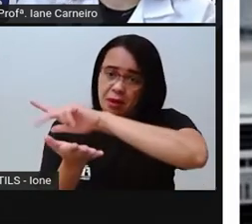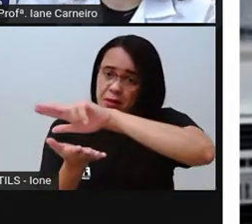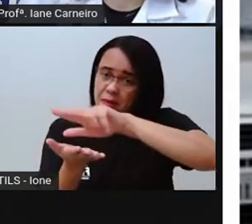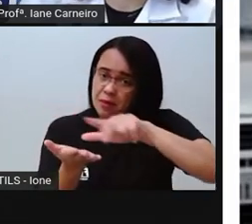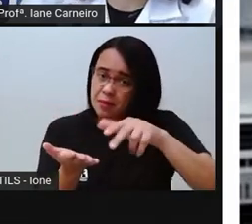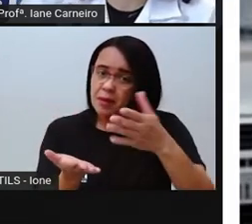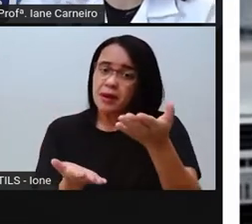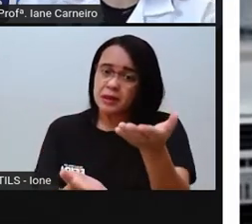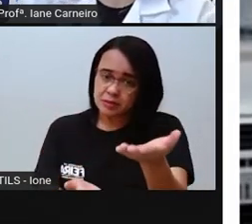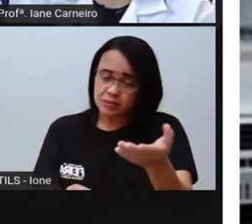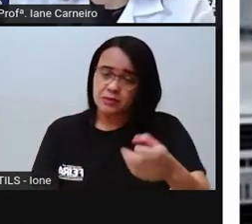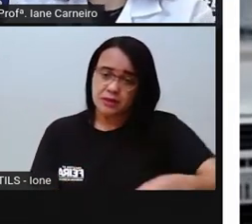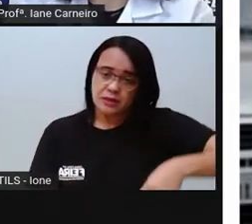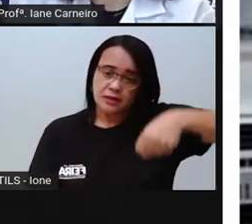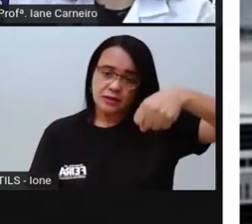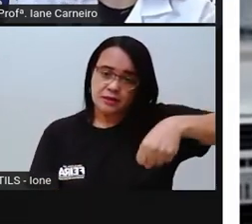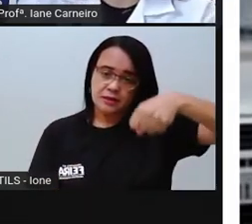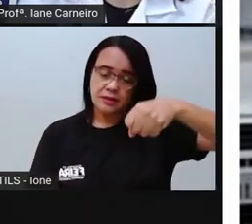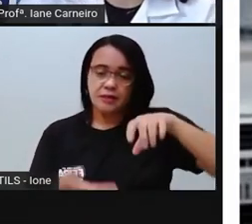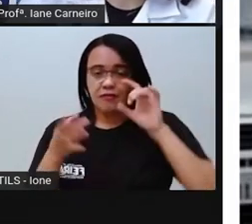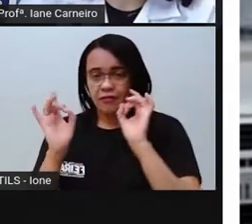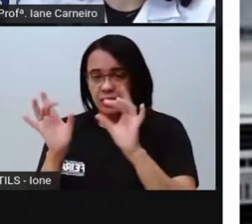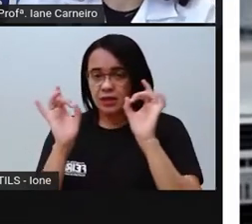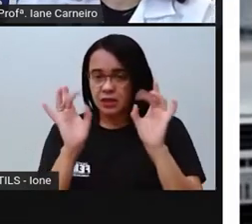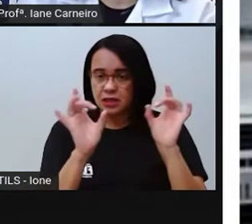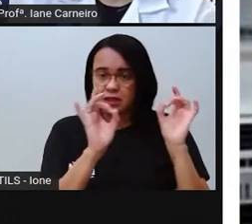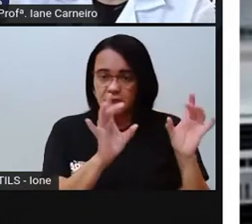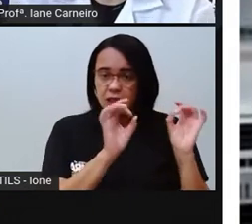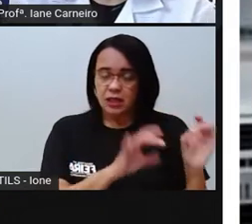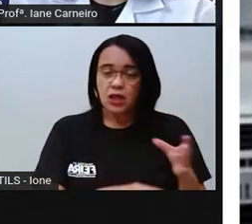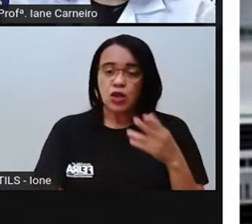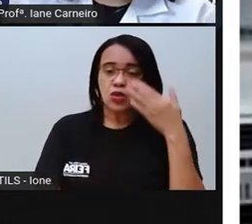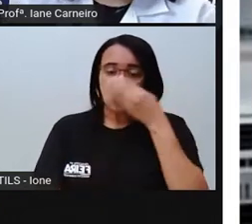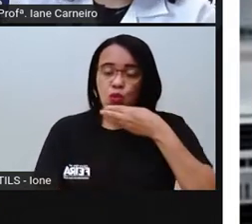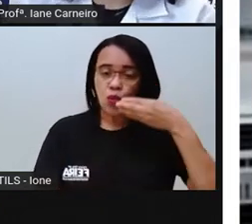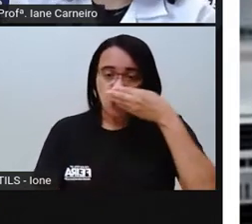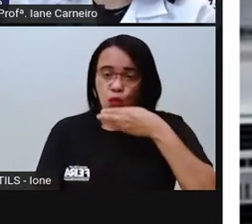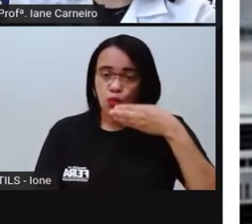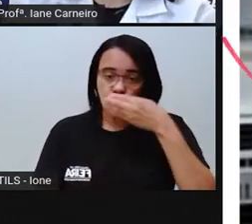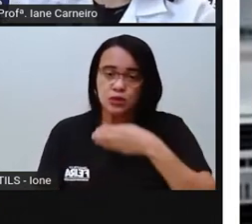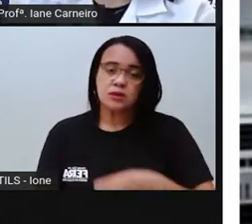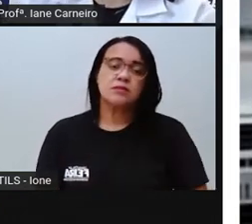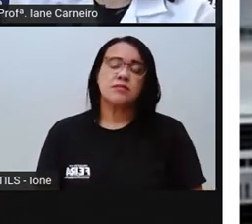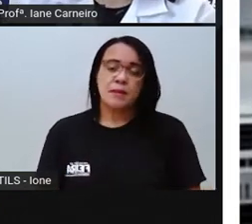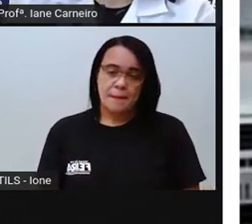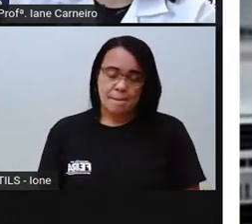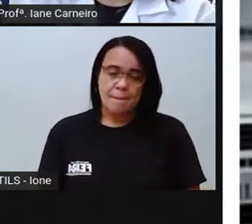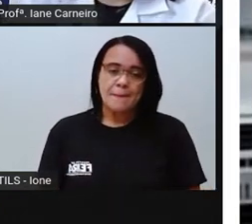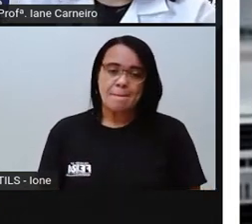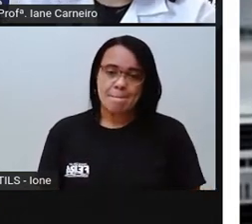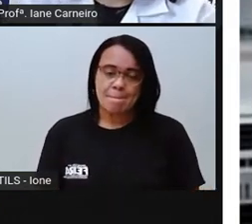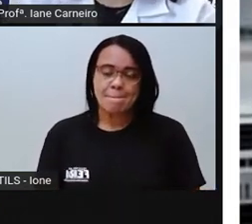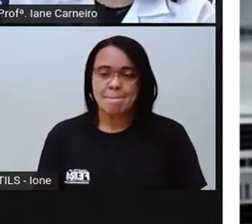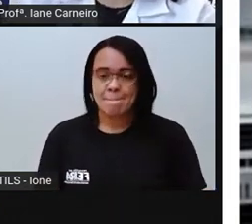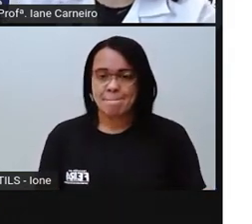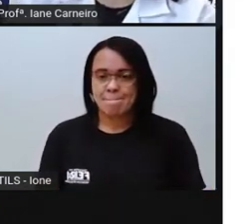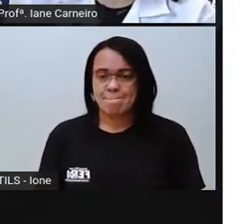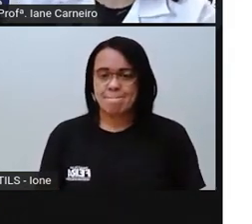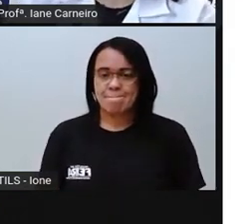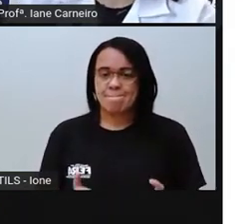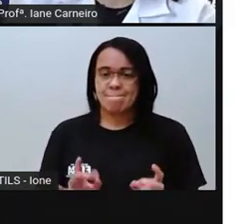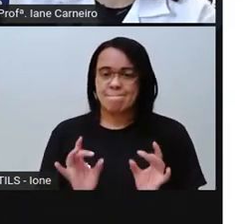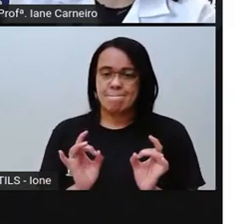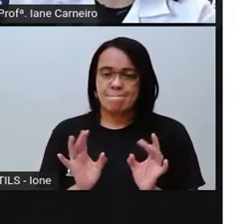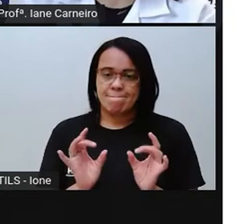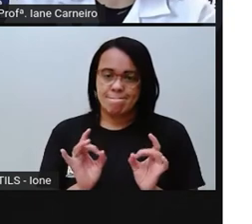um vendendo doce, o outro limpando, né, o vidro do carro. Isso aqui, gente, ó. É semelhante